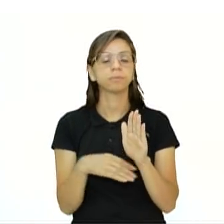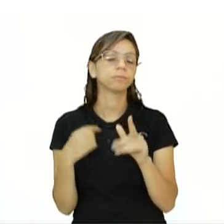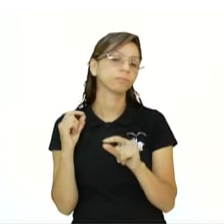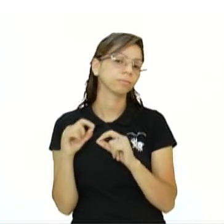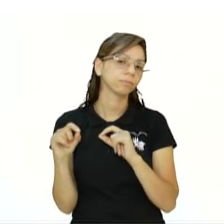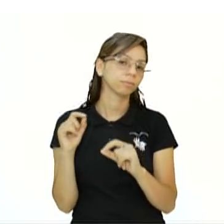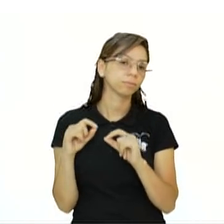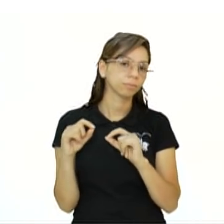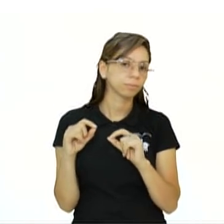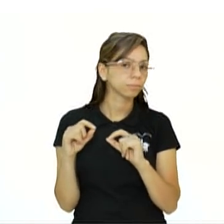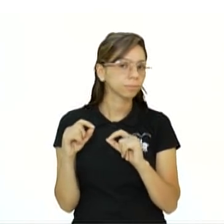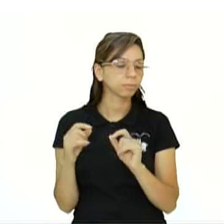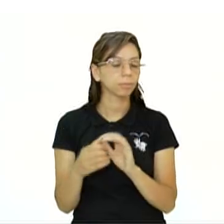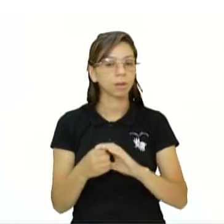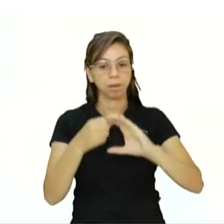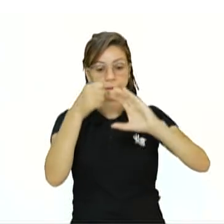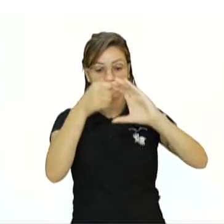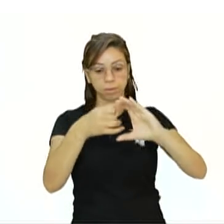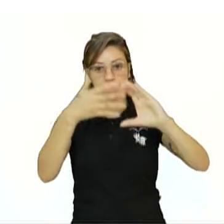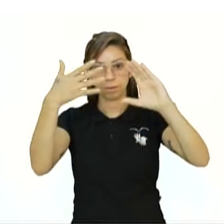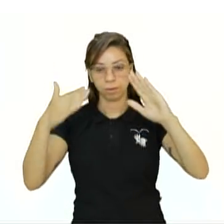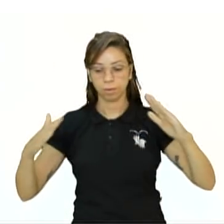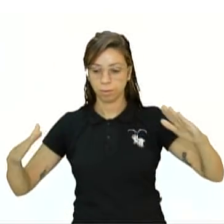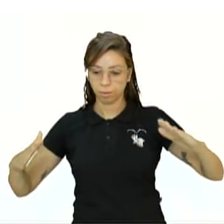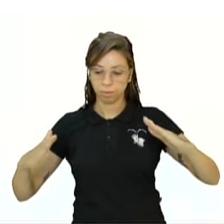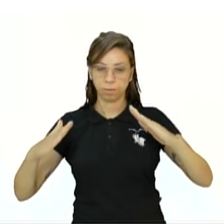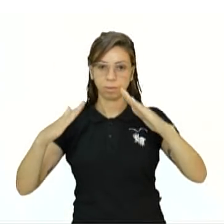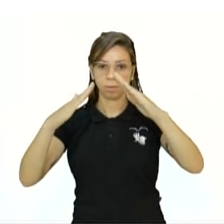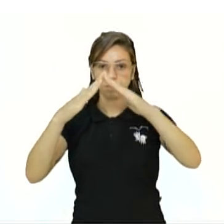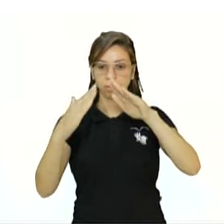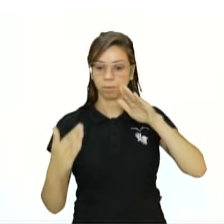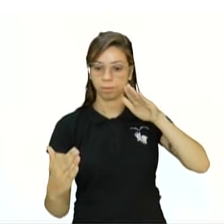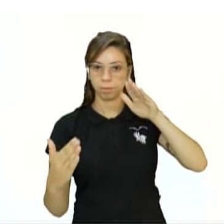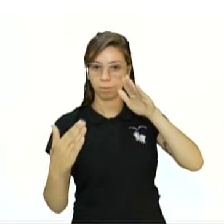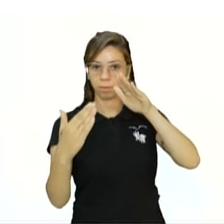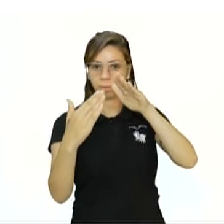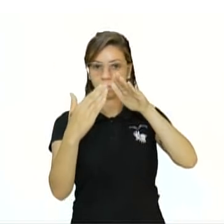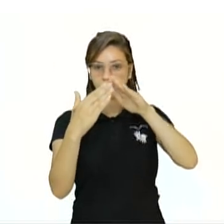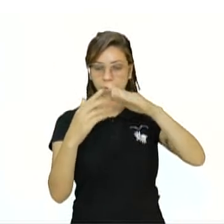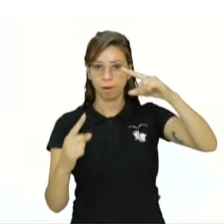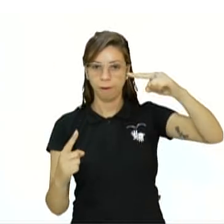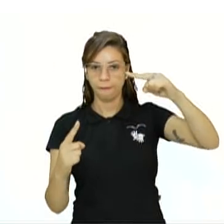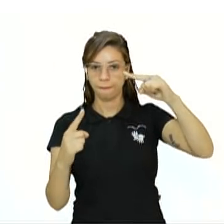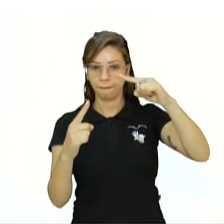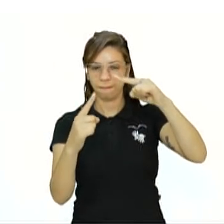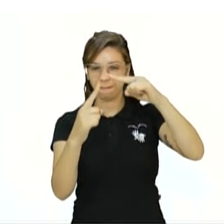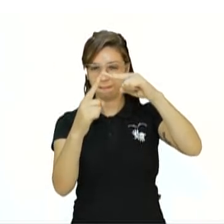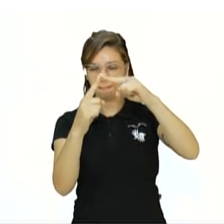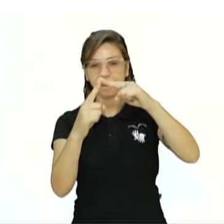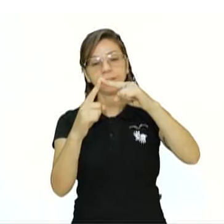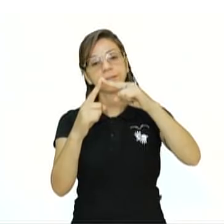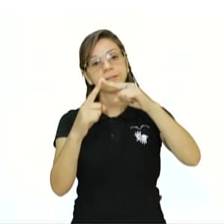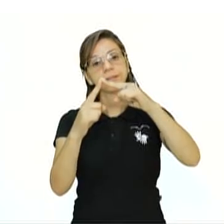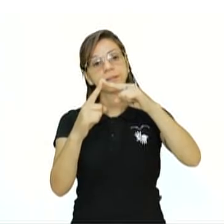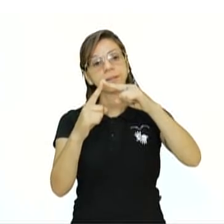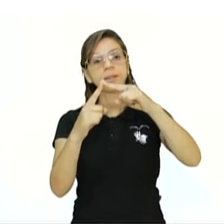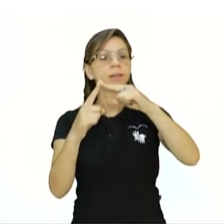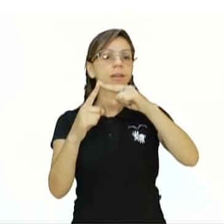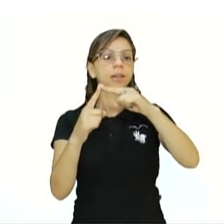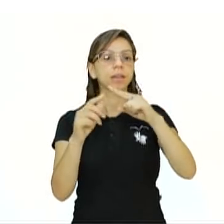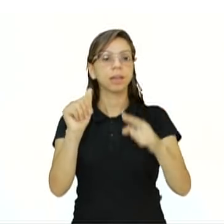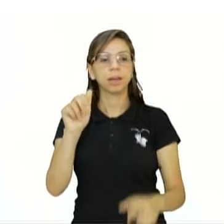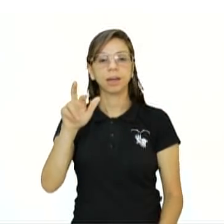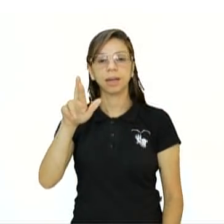Os poliedros são formados por faces, vértices e arestas. Você lembra o que são